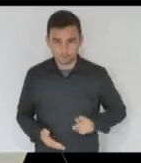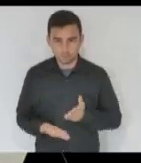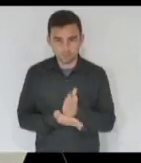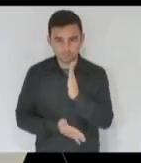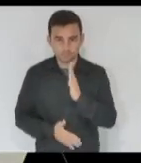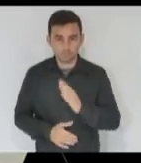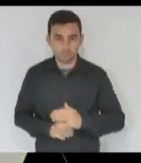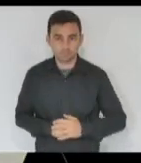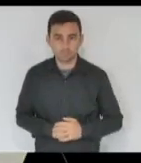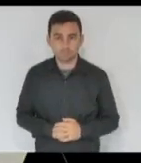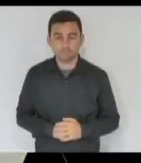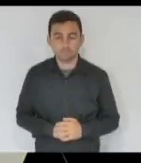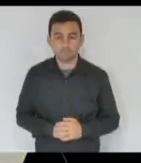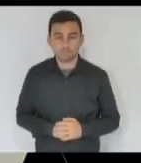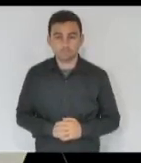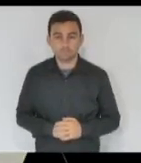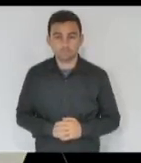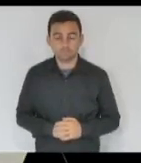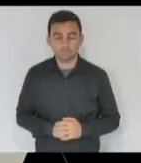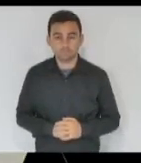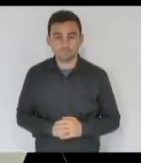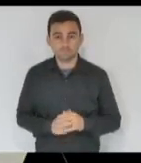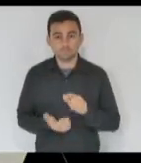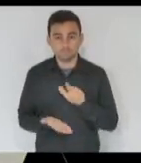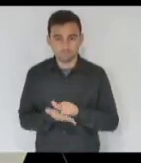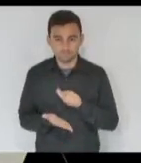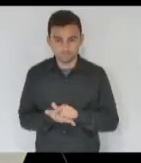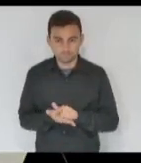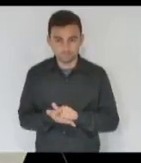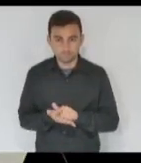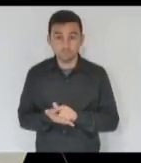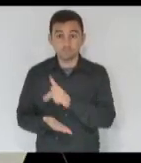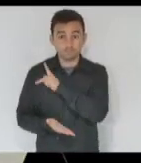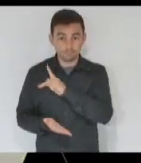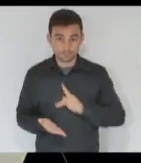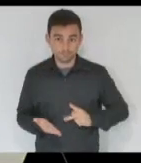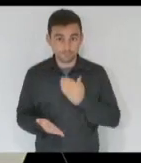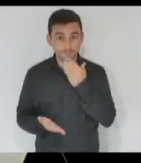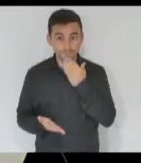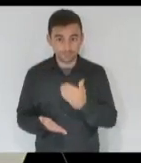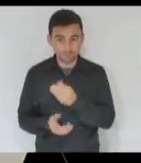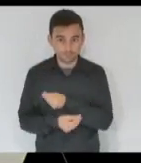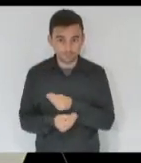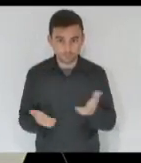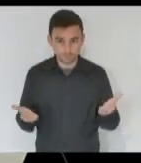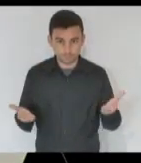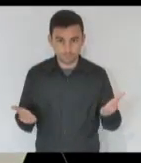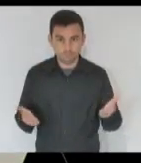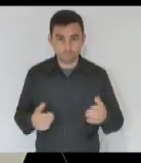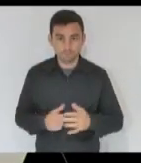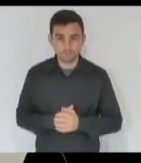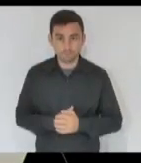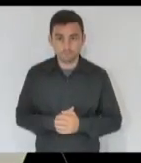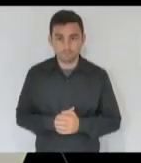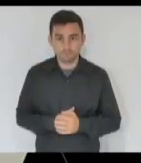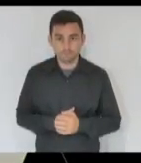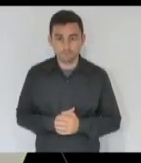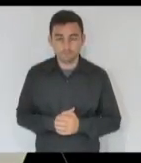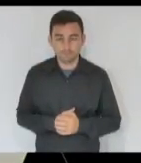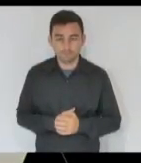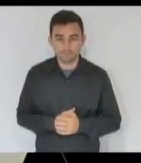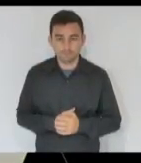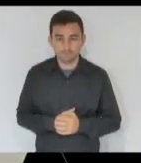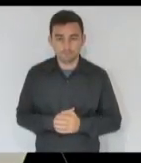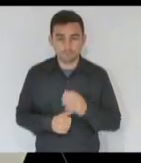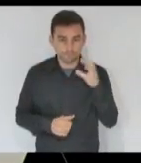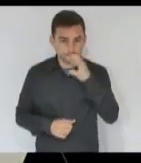aprovada. Expediente. O senhor presidente solicitou que se procedesse à distribuição.